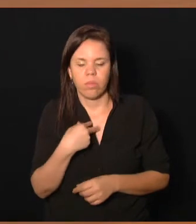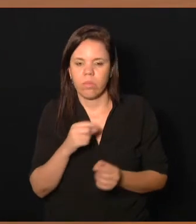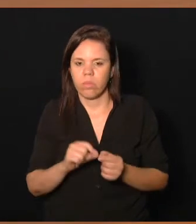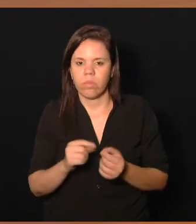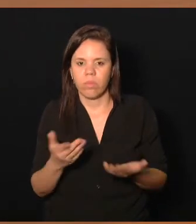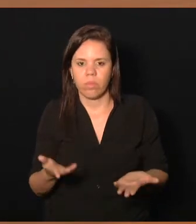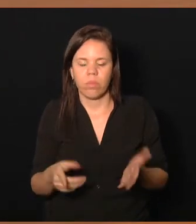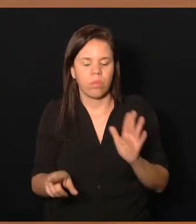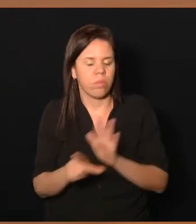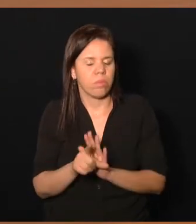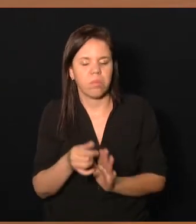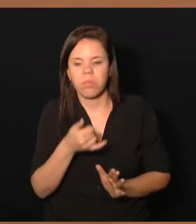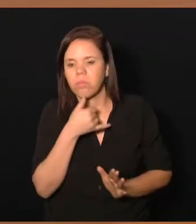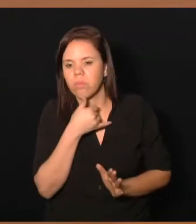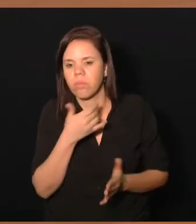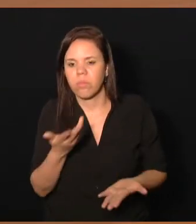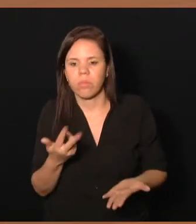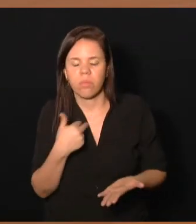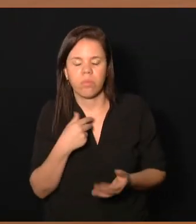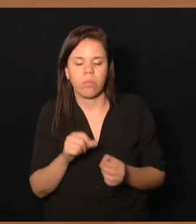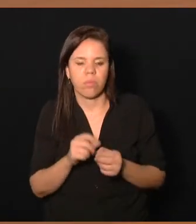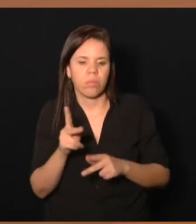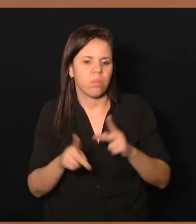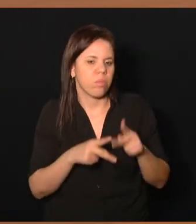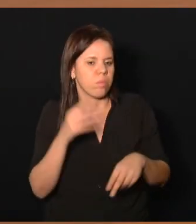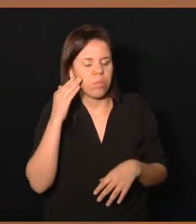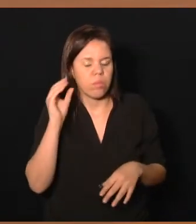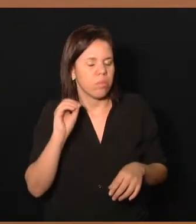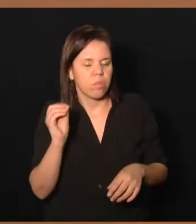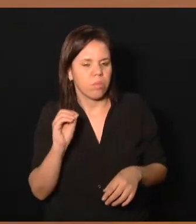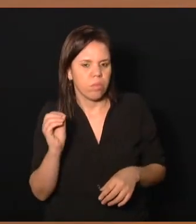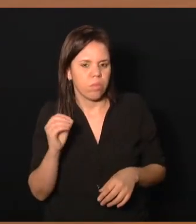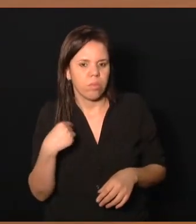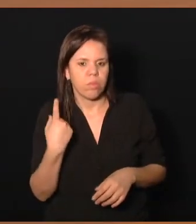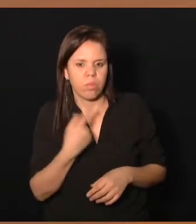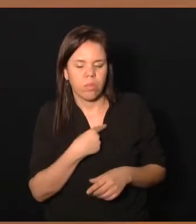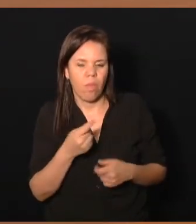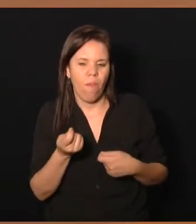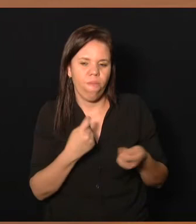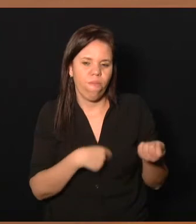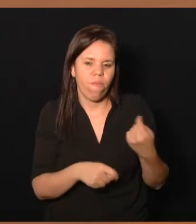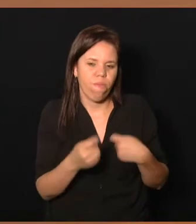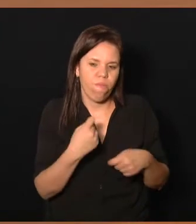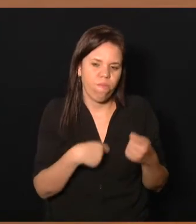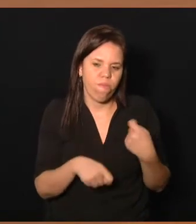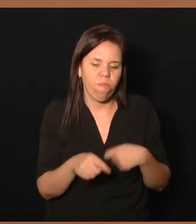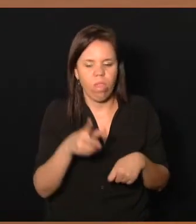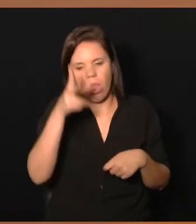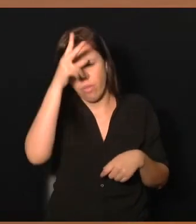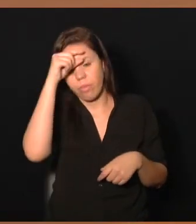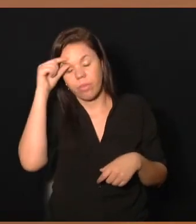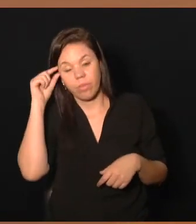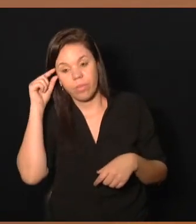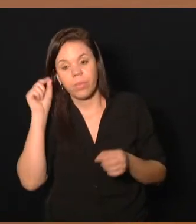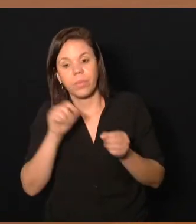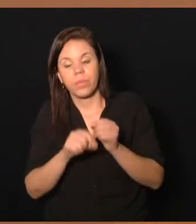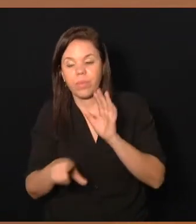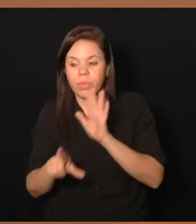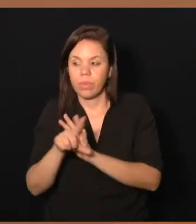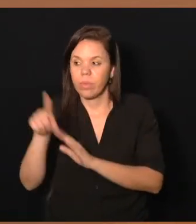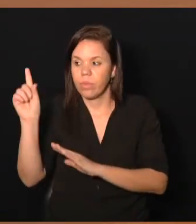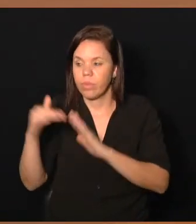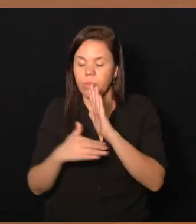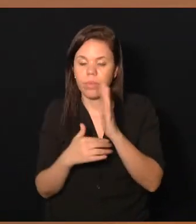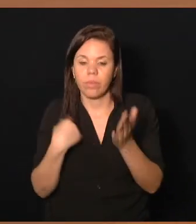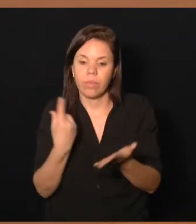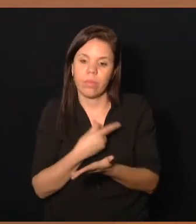entendeu? Infelizmente, e às vezes o pessoal não entende. Então nós temos que negociar isso com o prefeito, para o prefeito mandar uma lei para a Câmara para